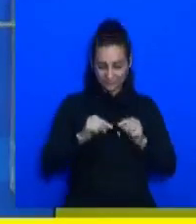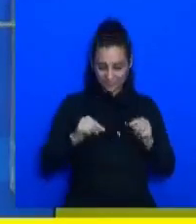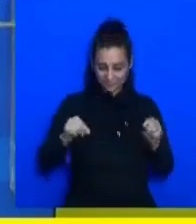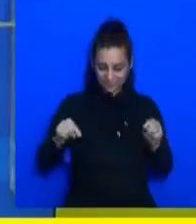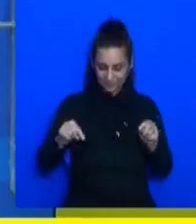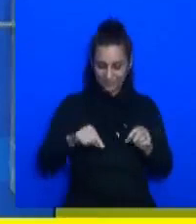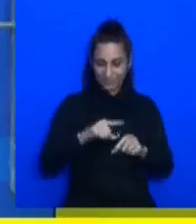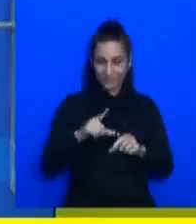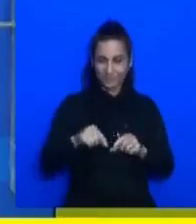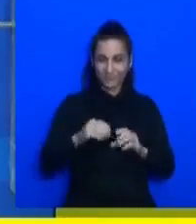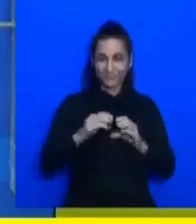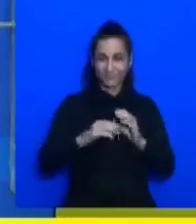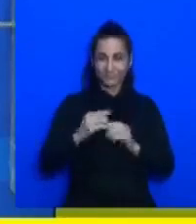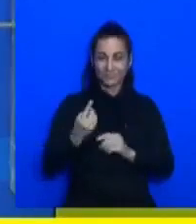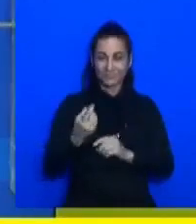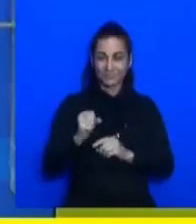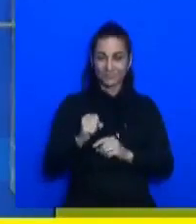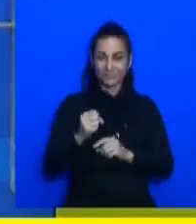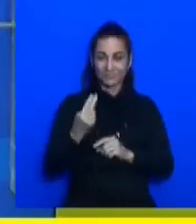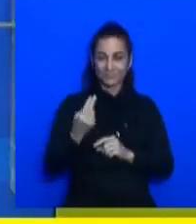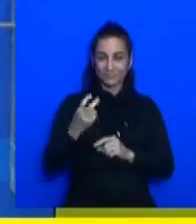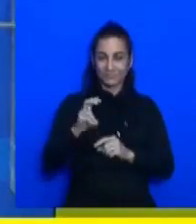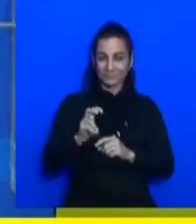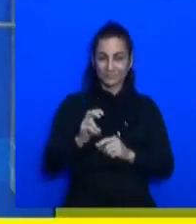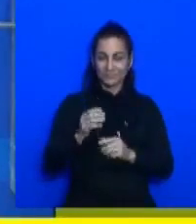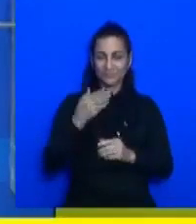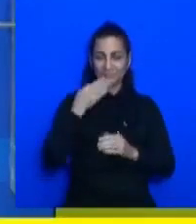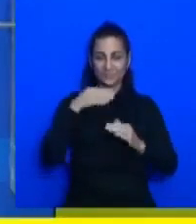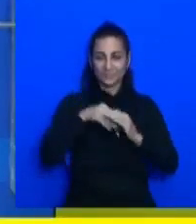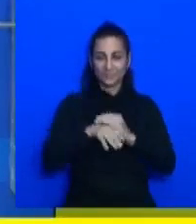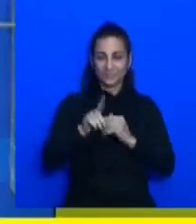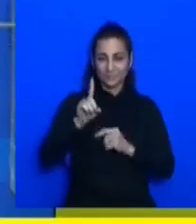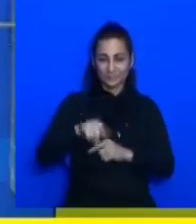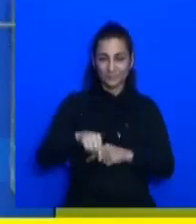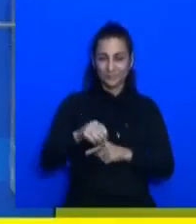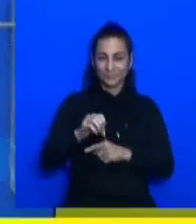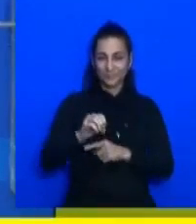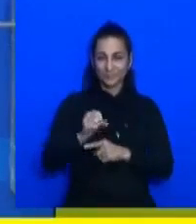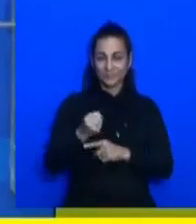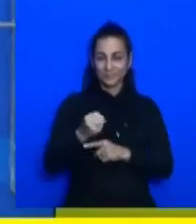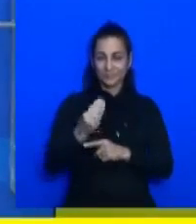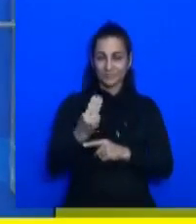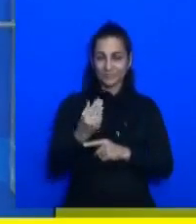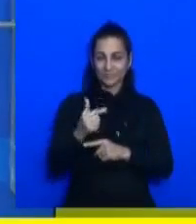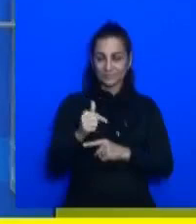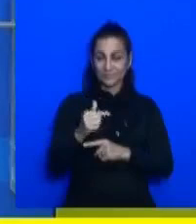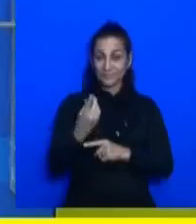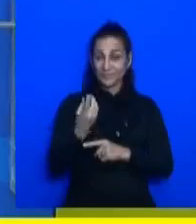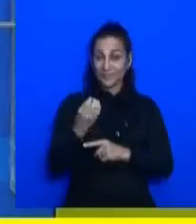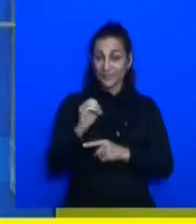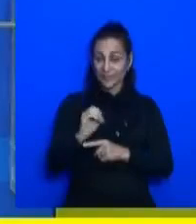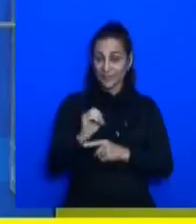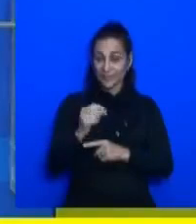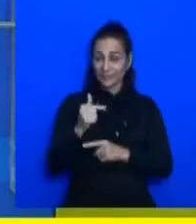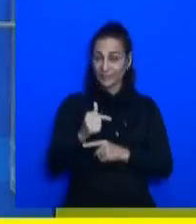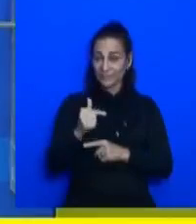dezenas sorteadas no concurso 1825 da Time Mania foram 08, 37,